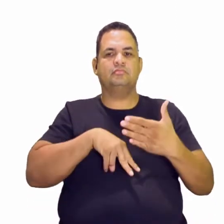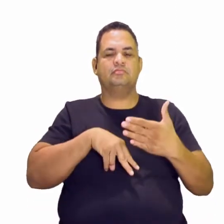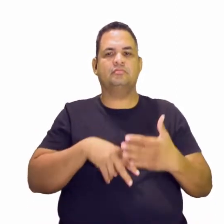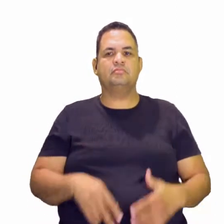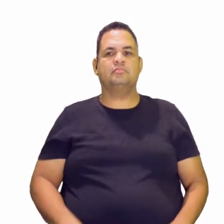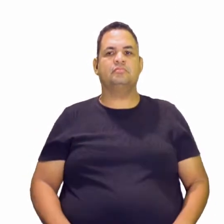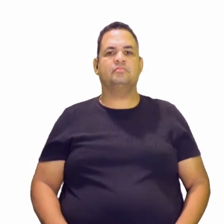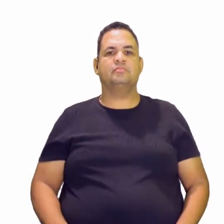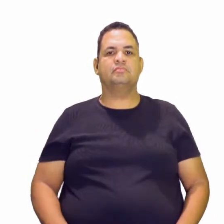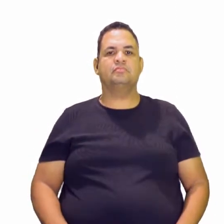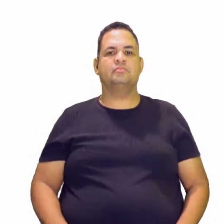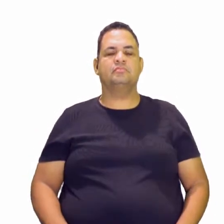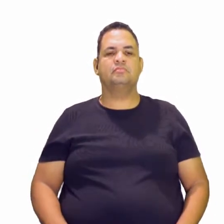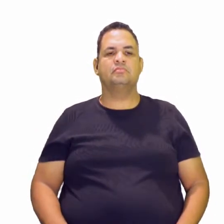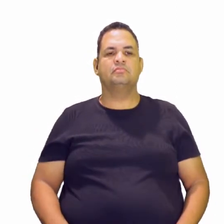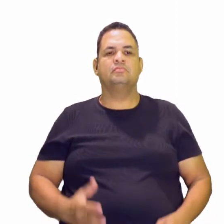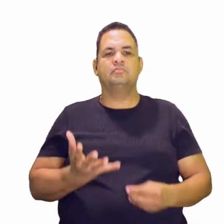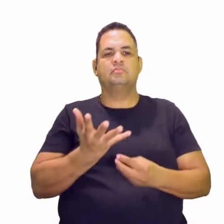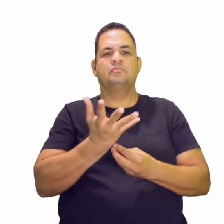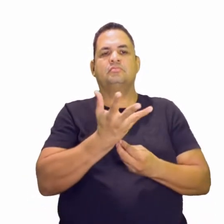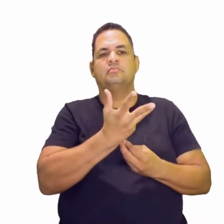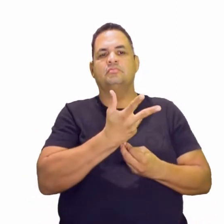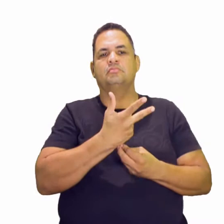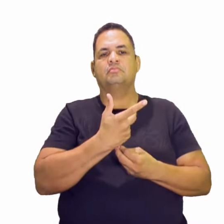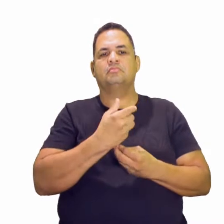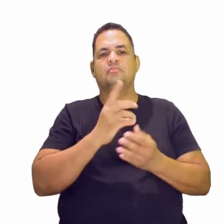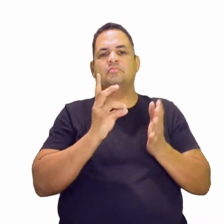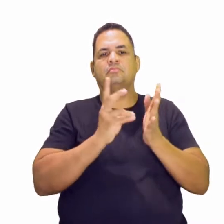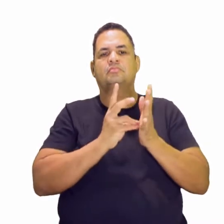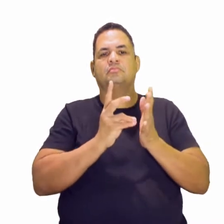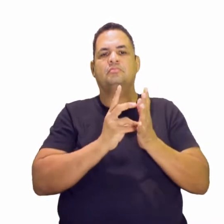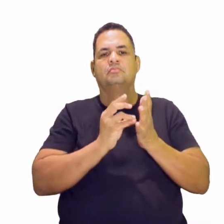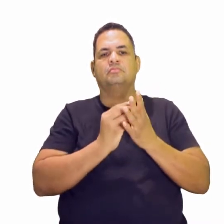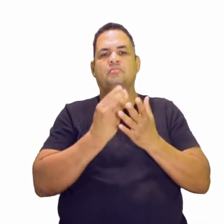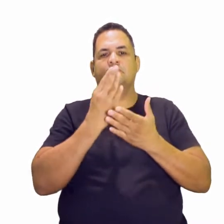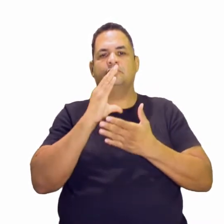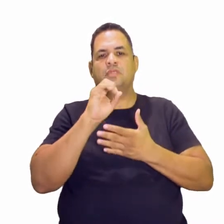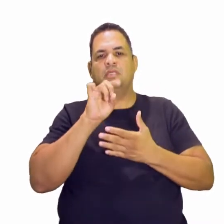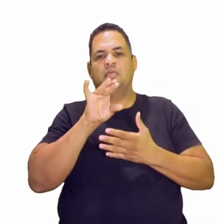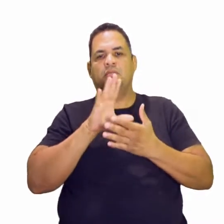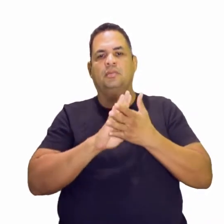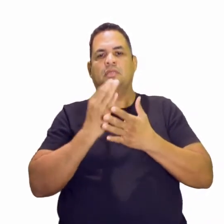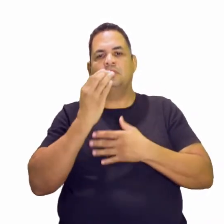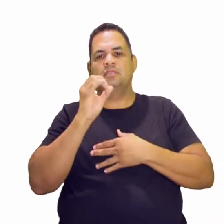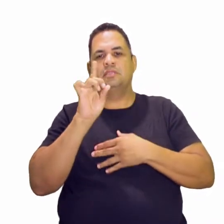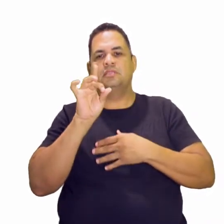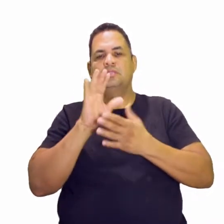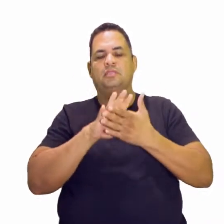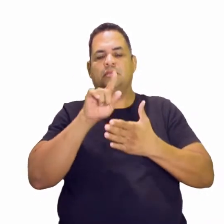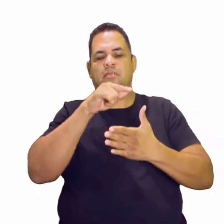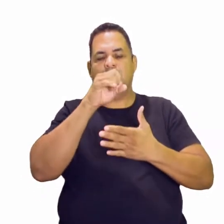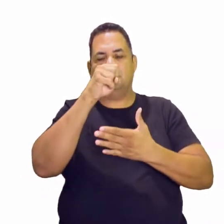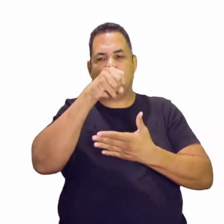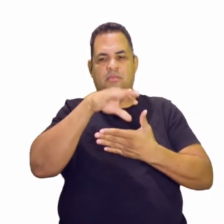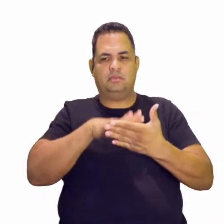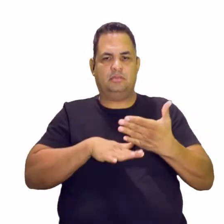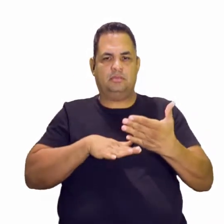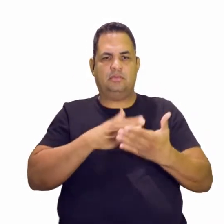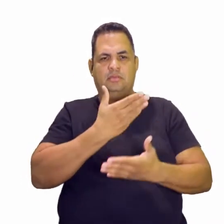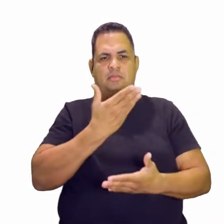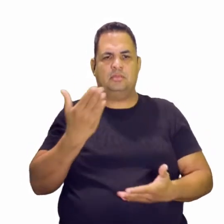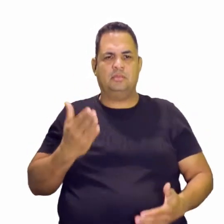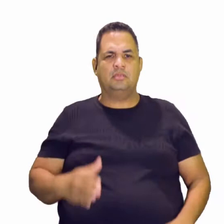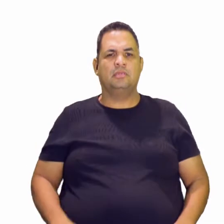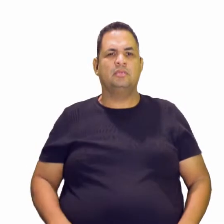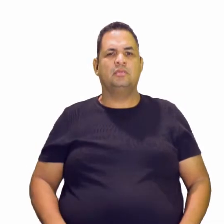atividade sobre a arte indígena, cerâmica e cestaria, assinale a alternativa correta. A cerâmica e a